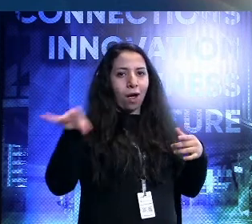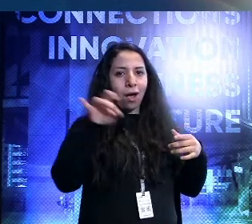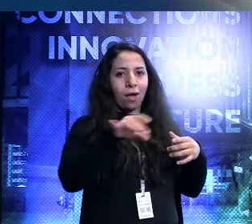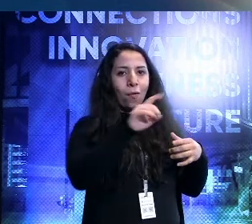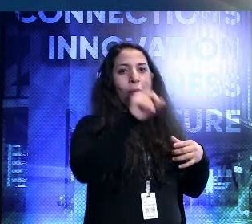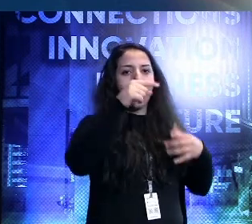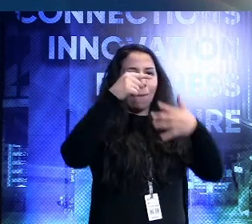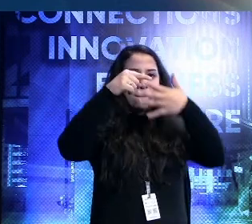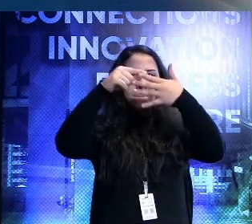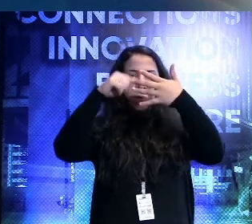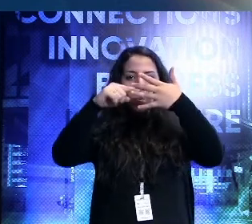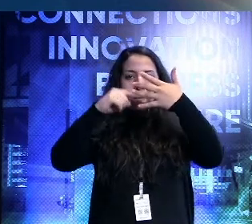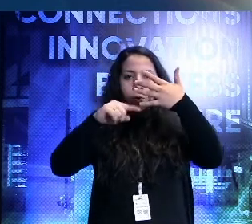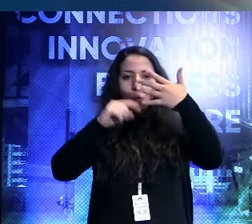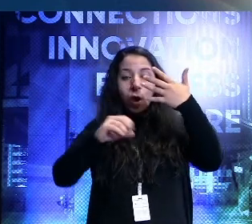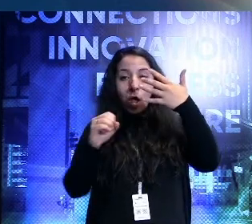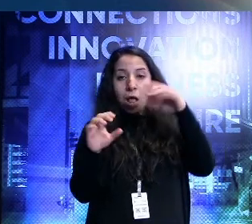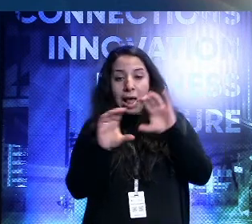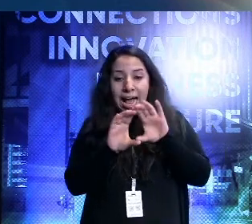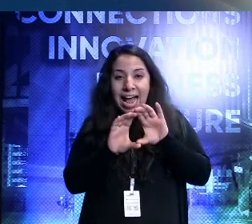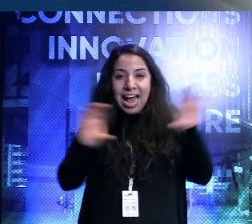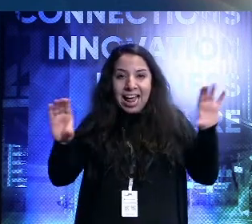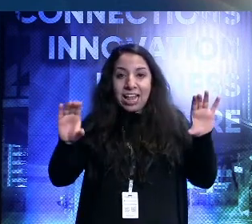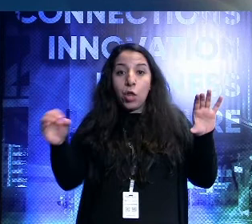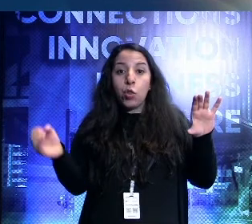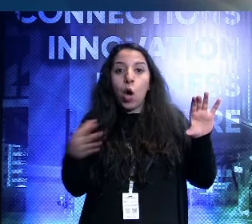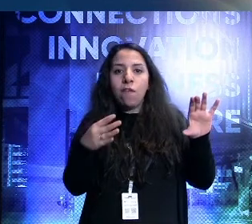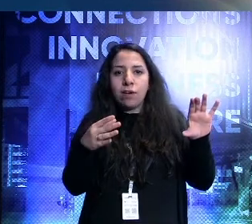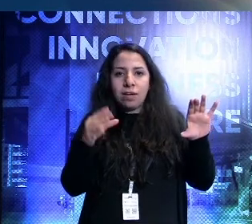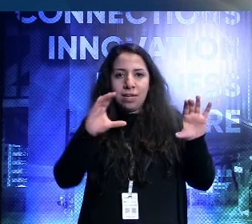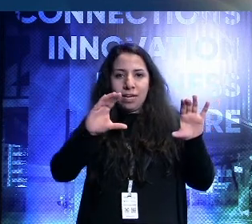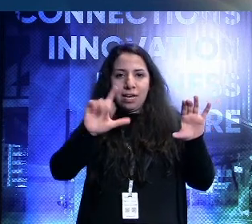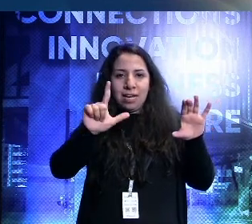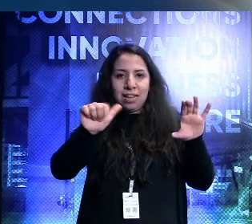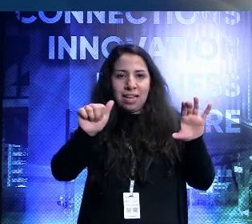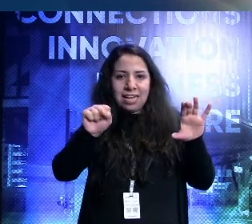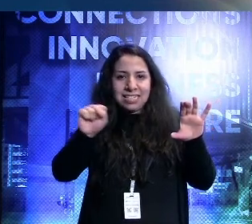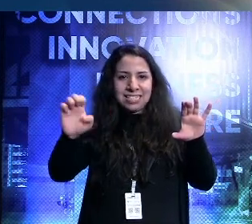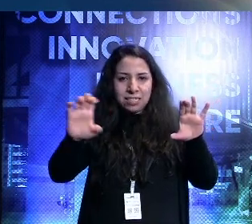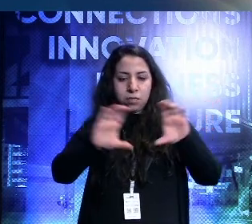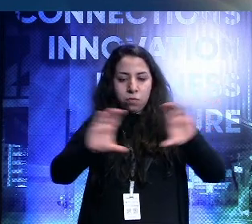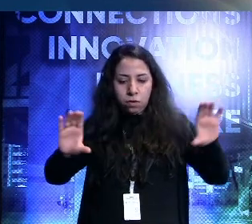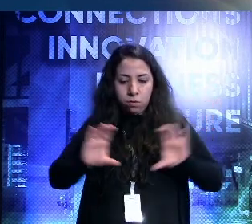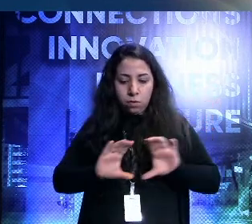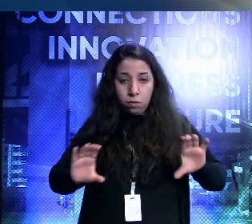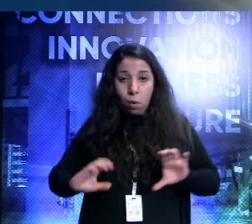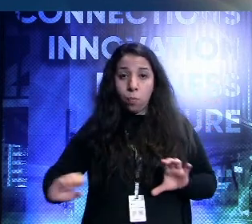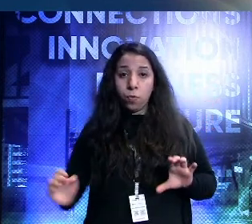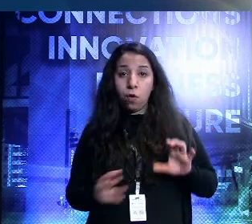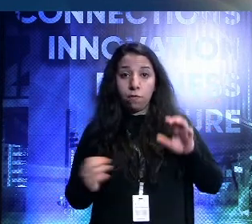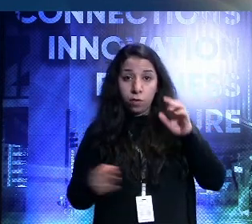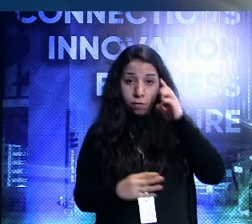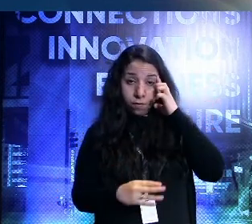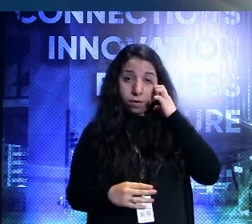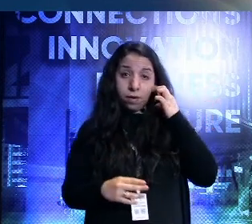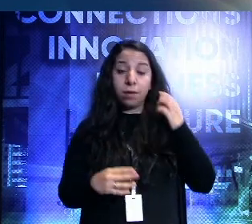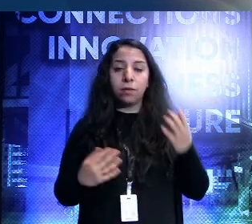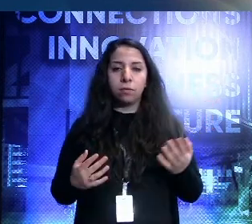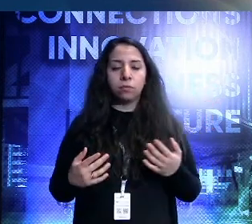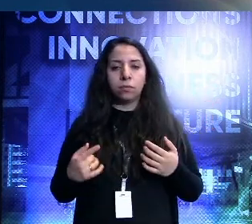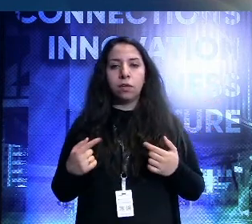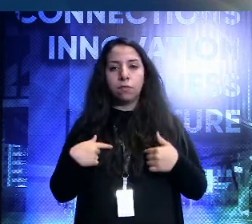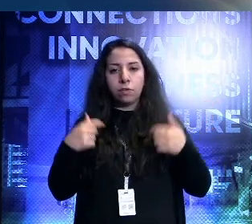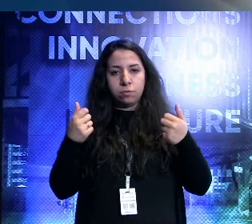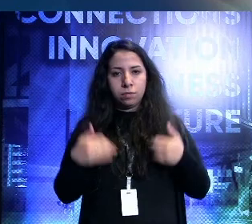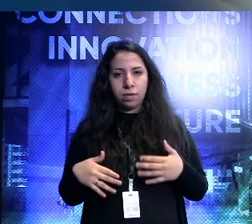meu código anterior. E aí eu falei que a gente ia falar dos dois primeiros princípios do Solid, né? Mas tem um